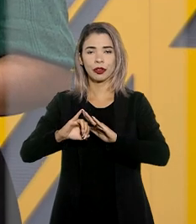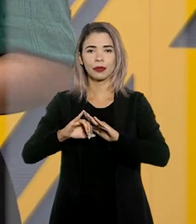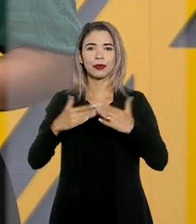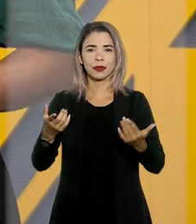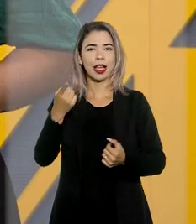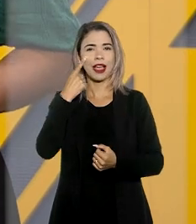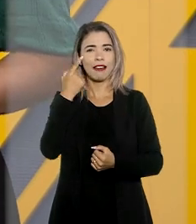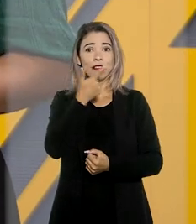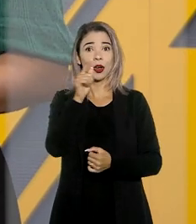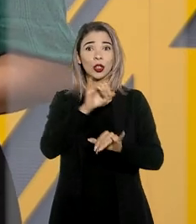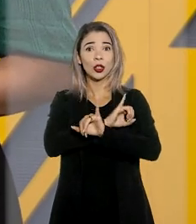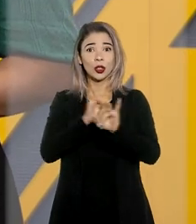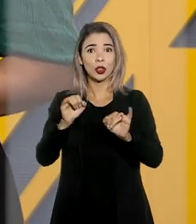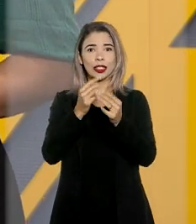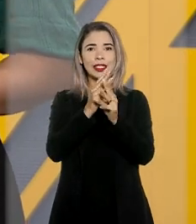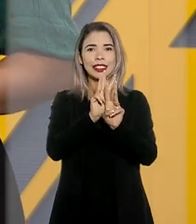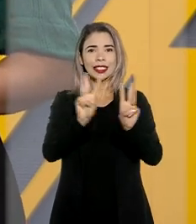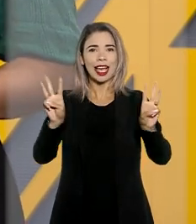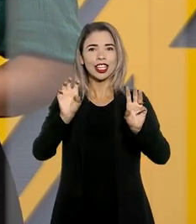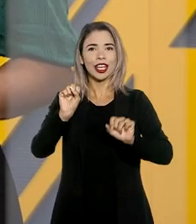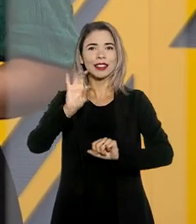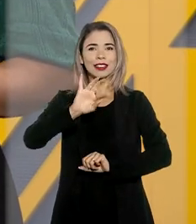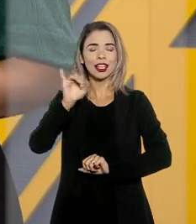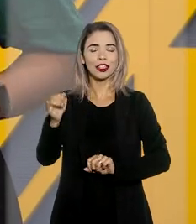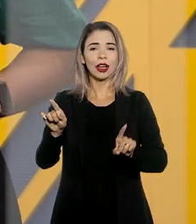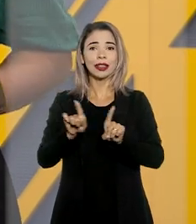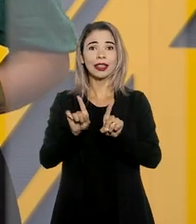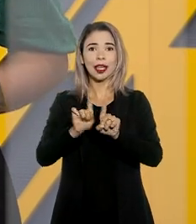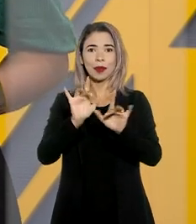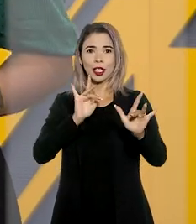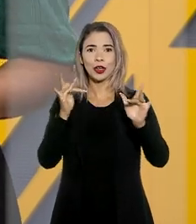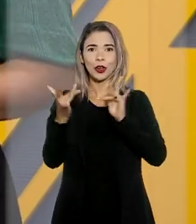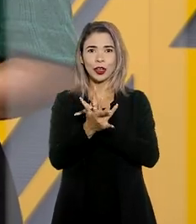bem. Você confere outras notícias no site do STJ